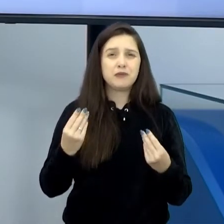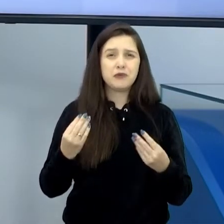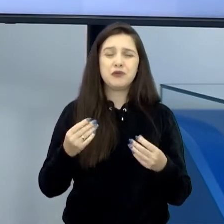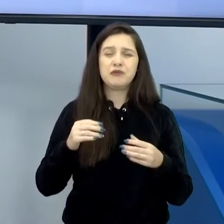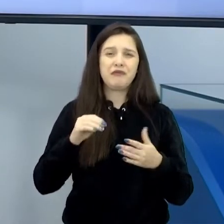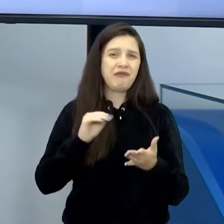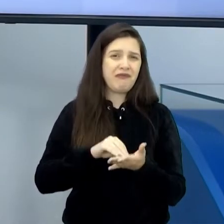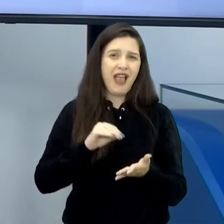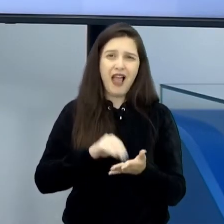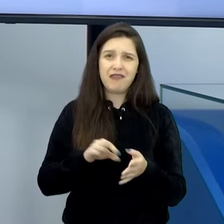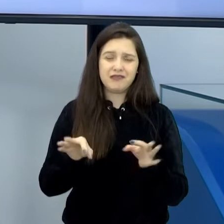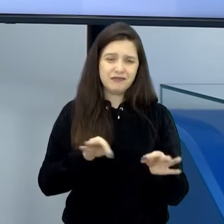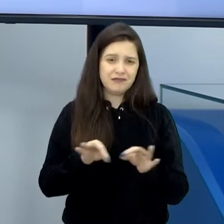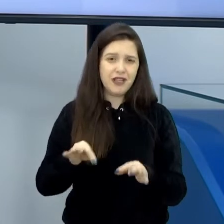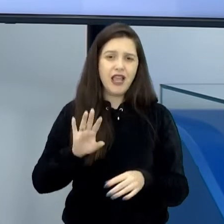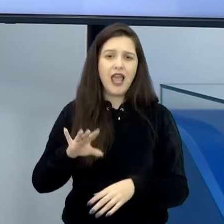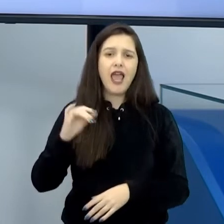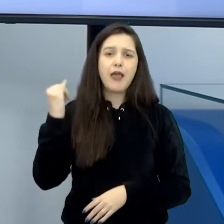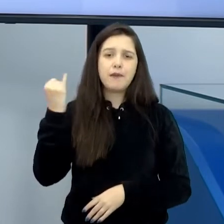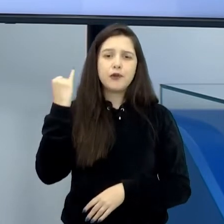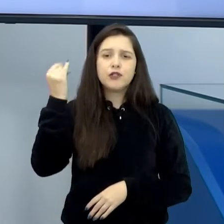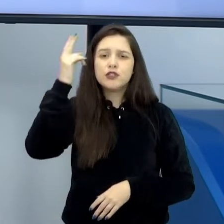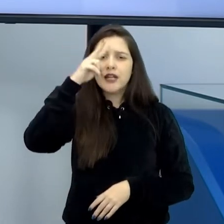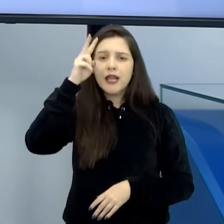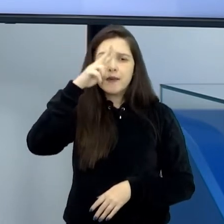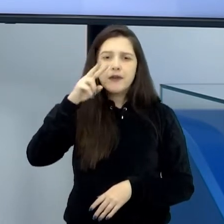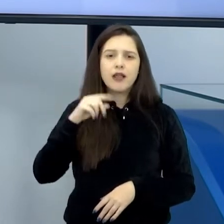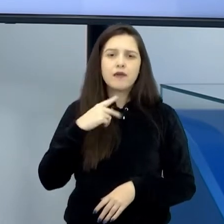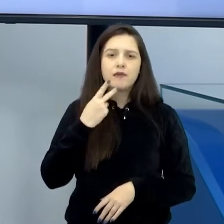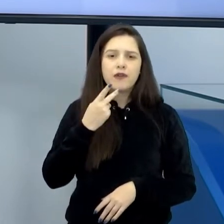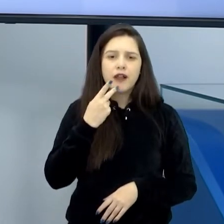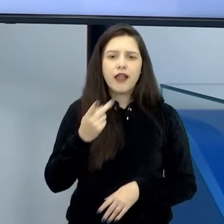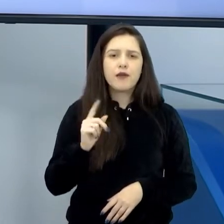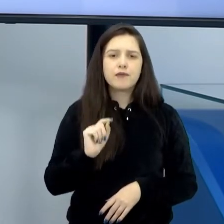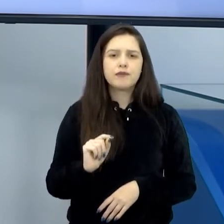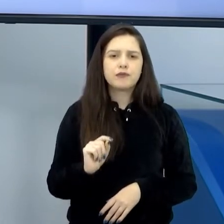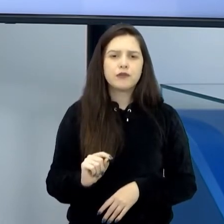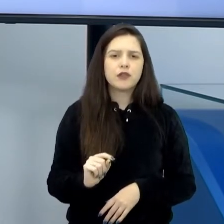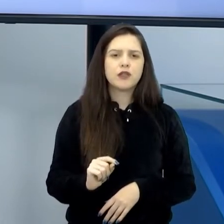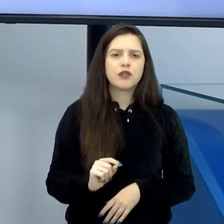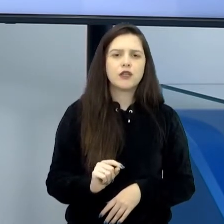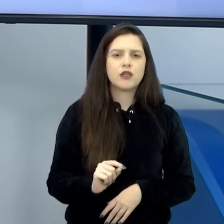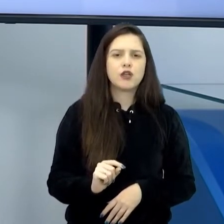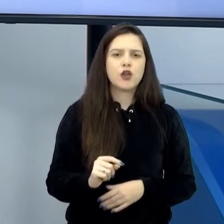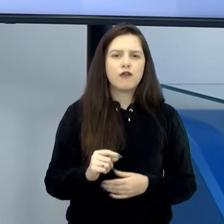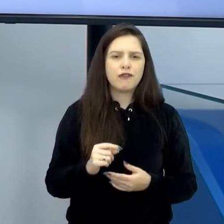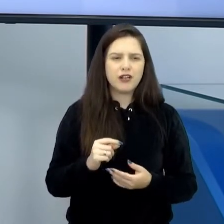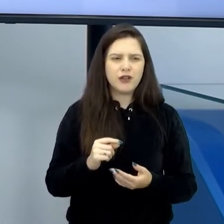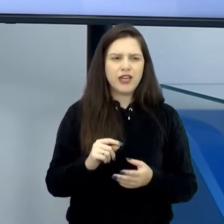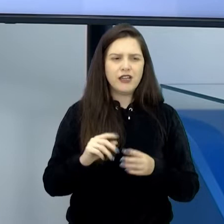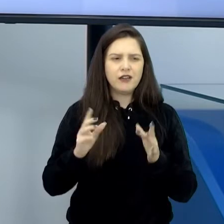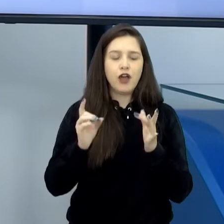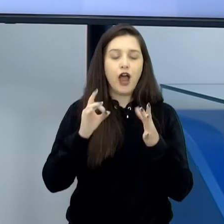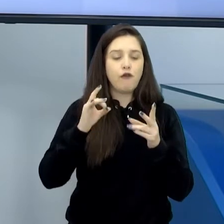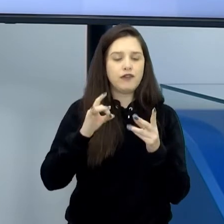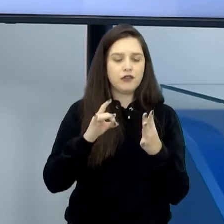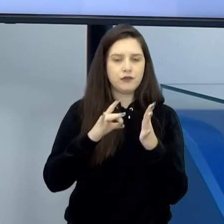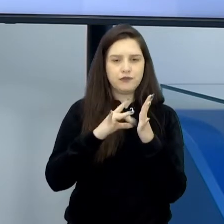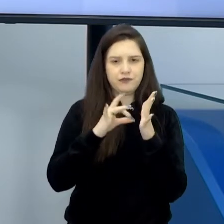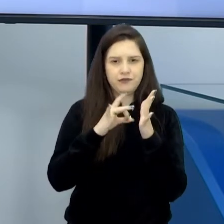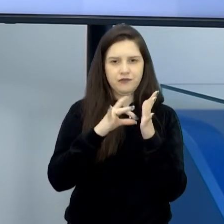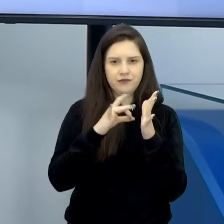coisa que nós temos que lembrar, né, que é importante falar, é quando nós falamos do vidro. Ah, mas o vidro ele é um sólido? Nós não